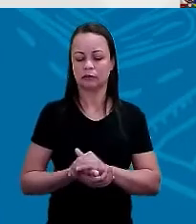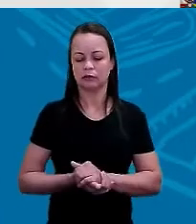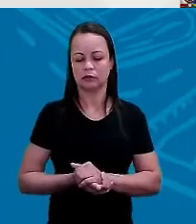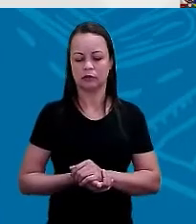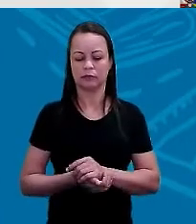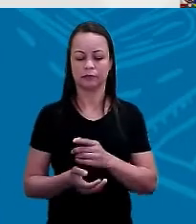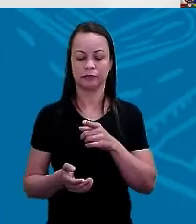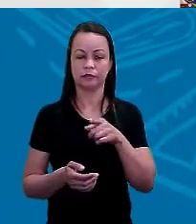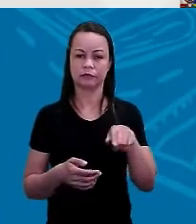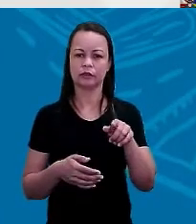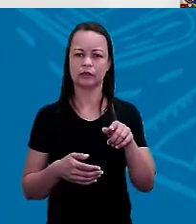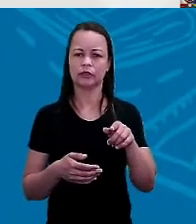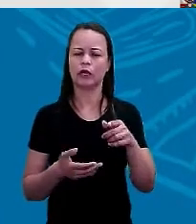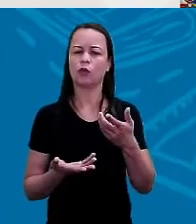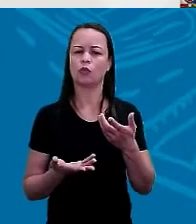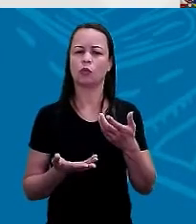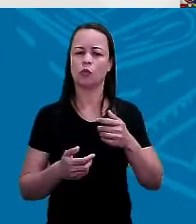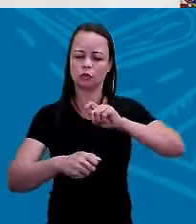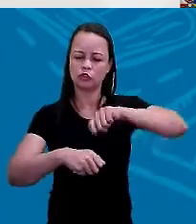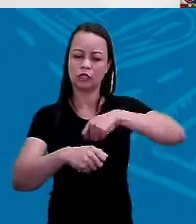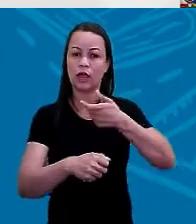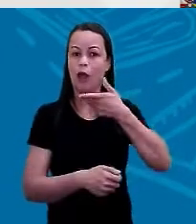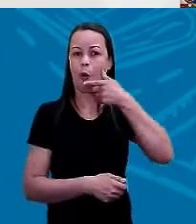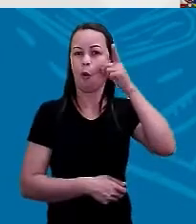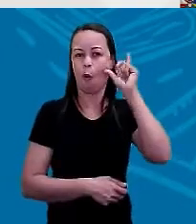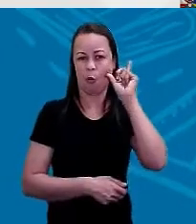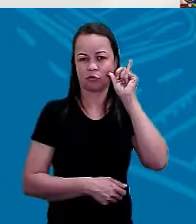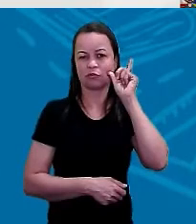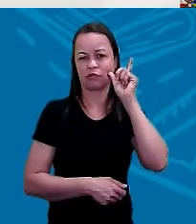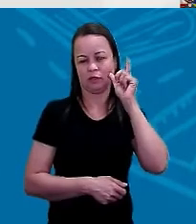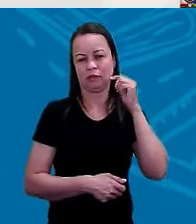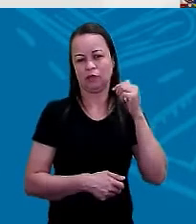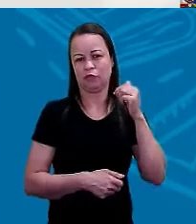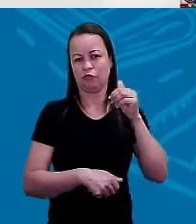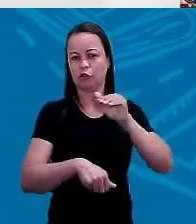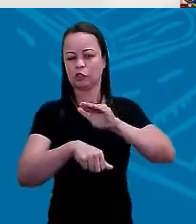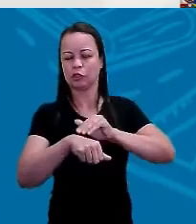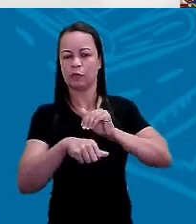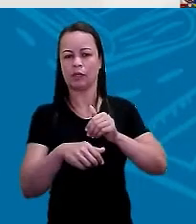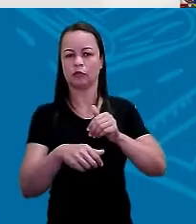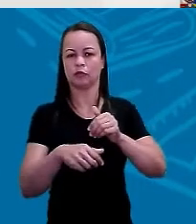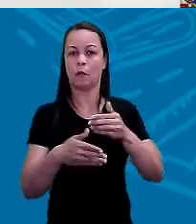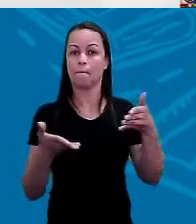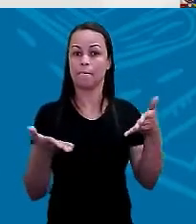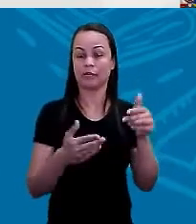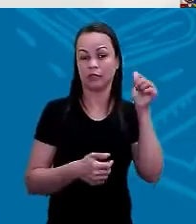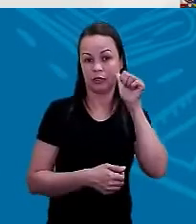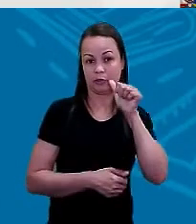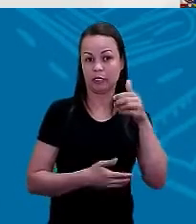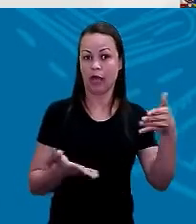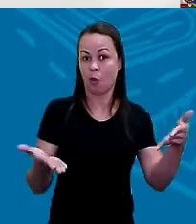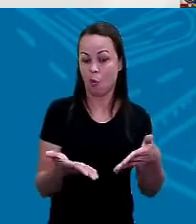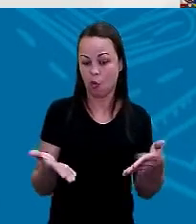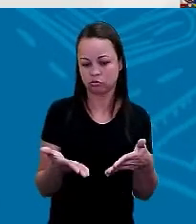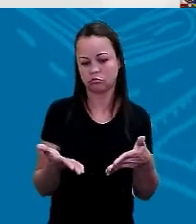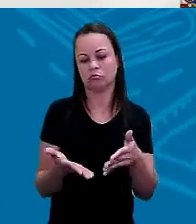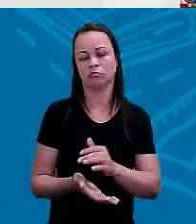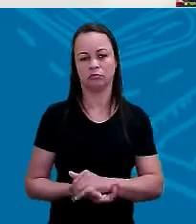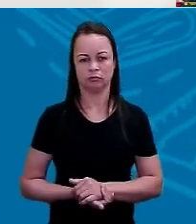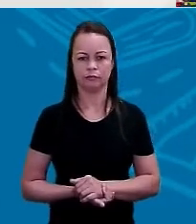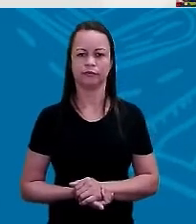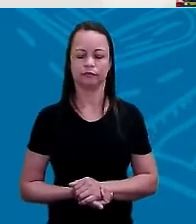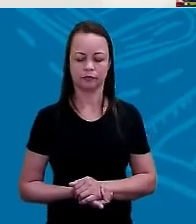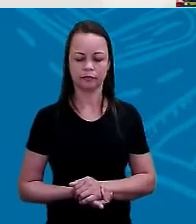ele estava fazendo o jantar ontem quando foi chamado. Então, o dele foi ontem, mas o dela é hoje. Então, are,